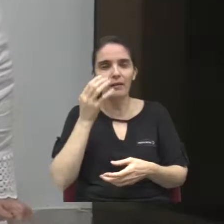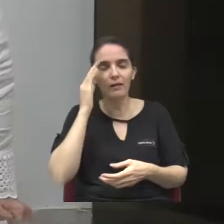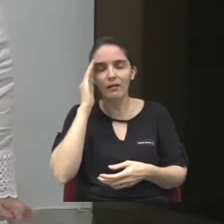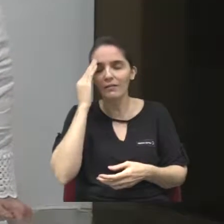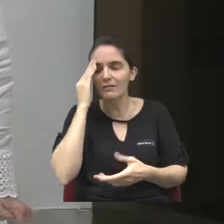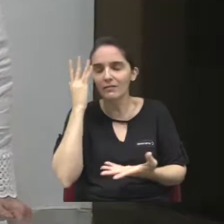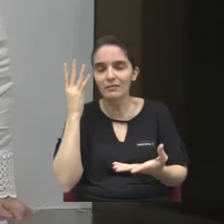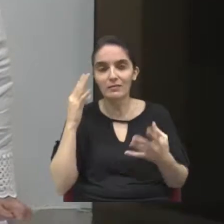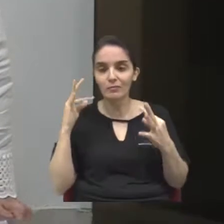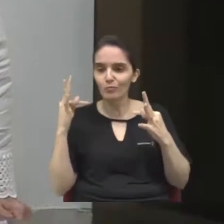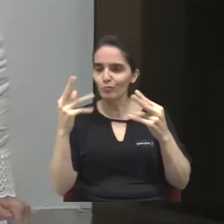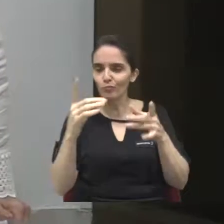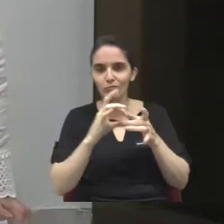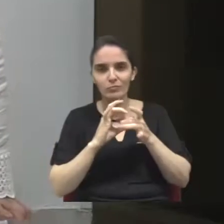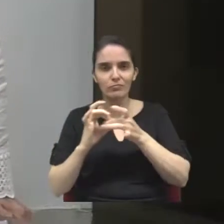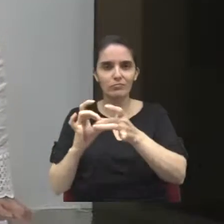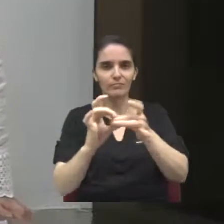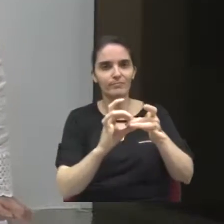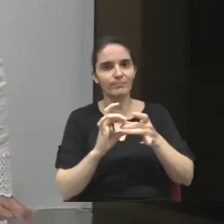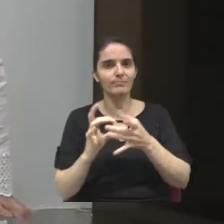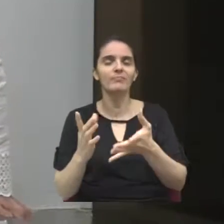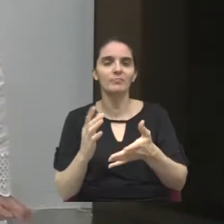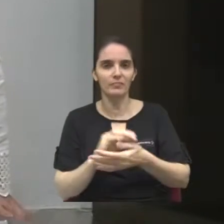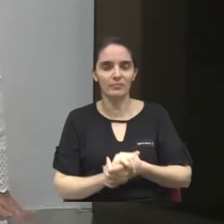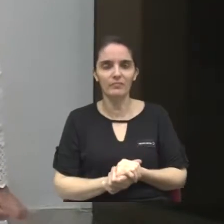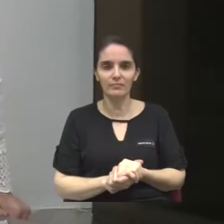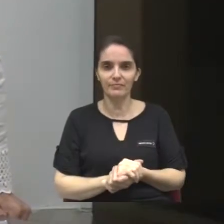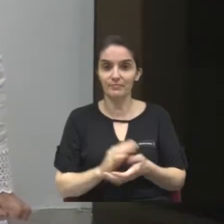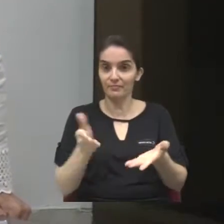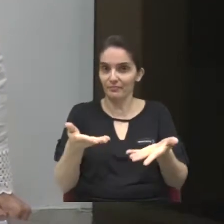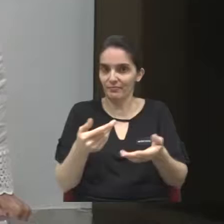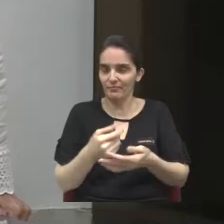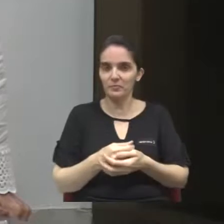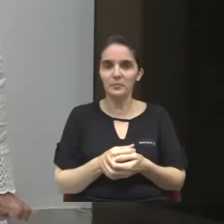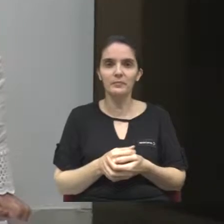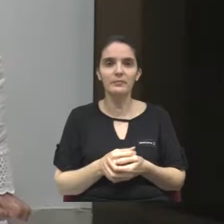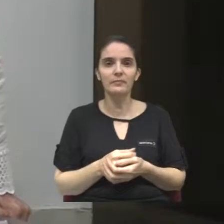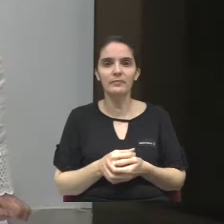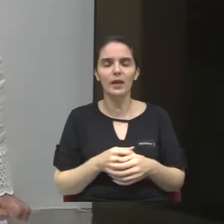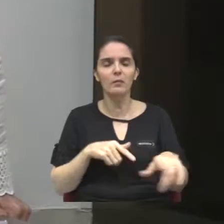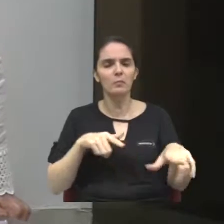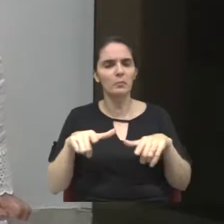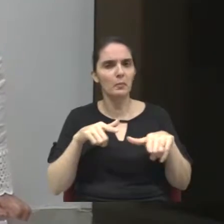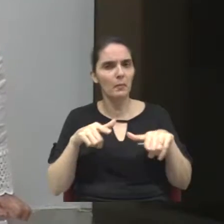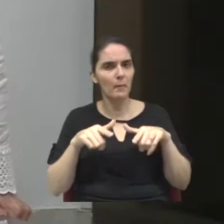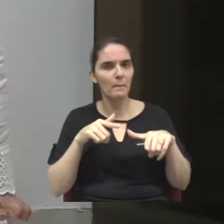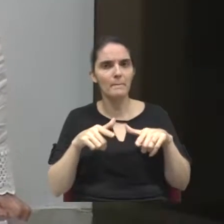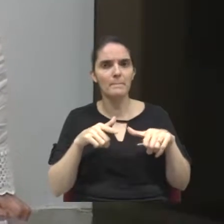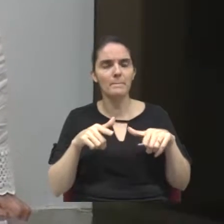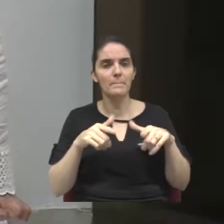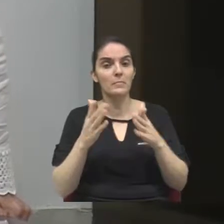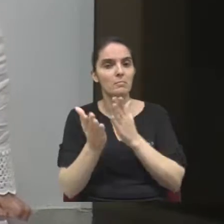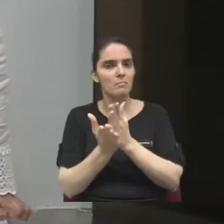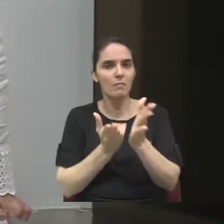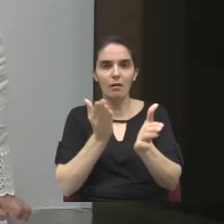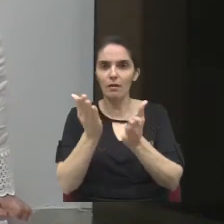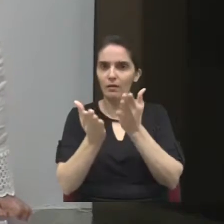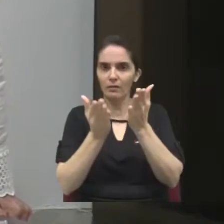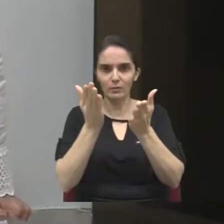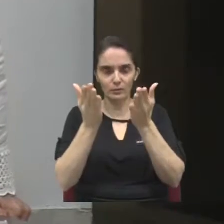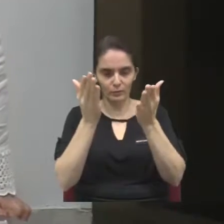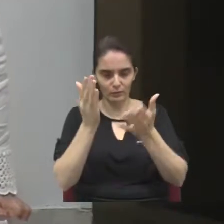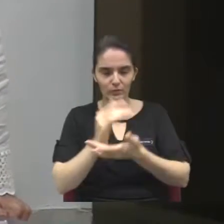todos. Aqui tenho que dizer do grande trabalho, e aqui tanto dito